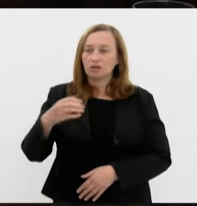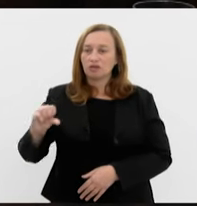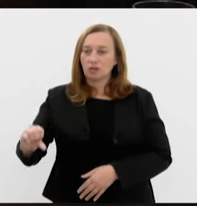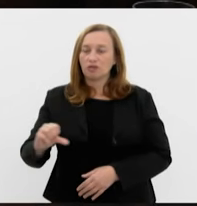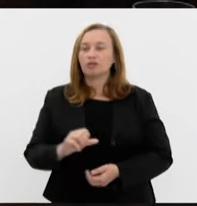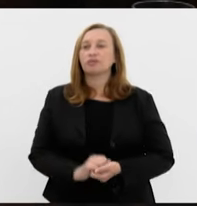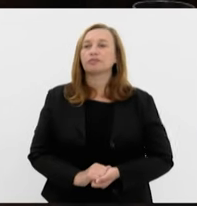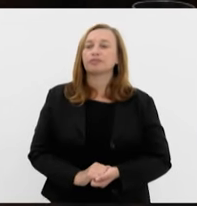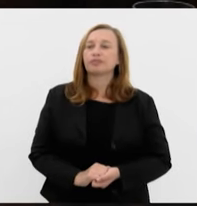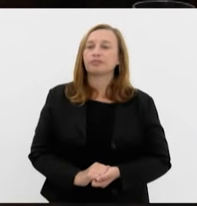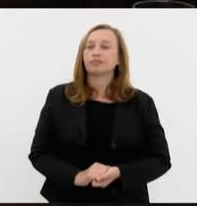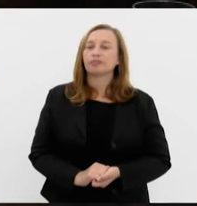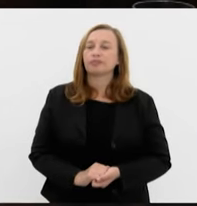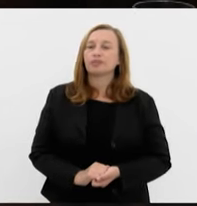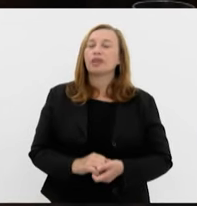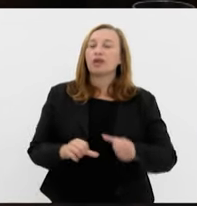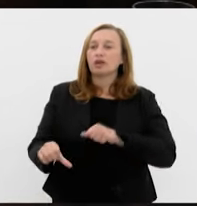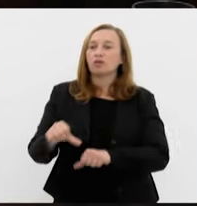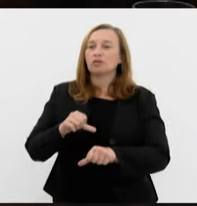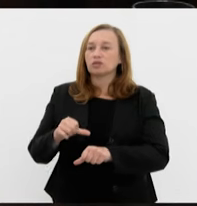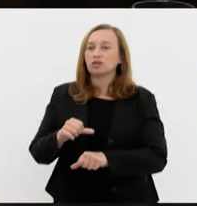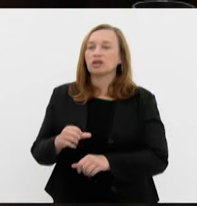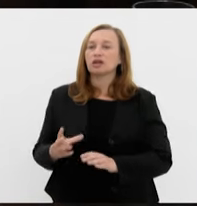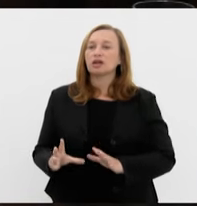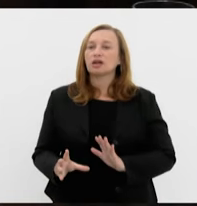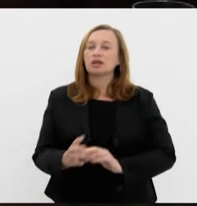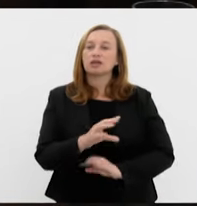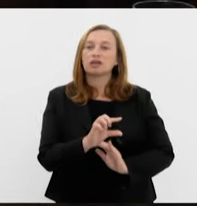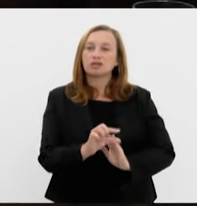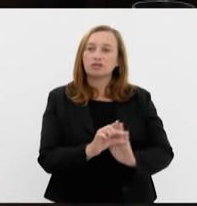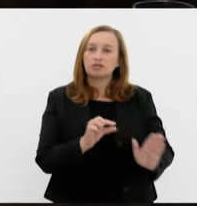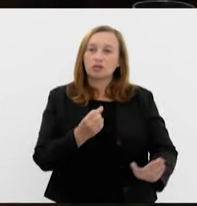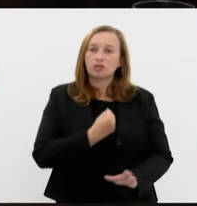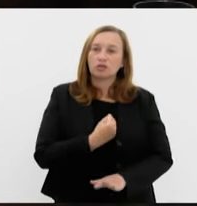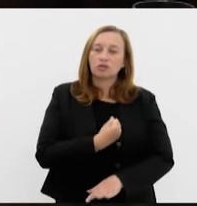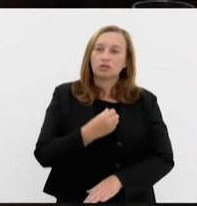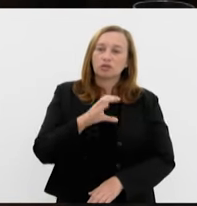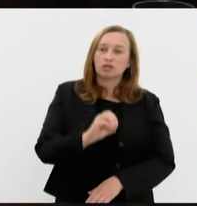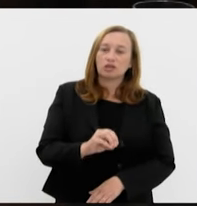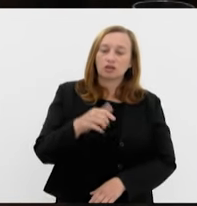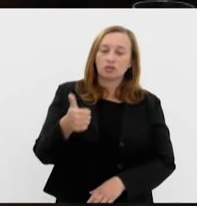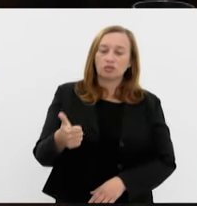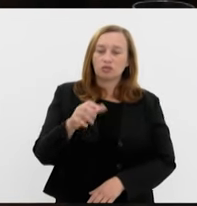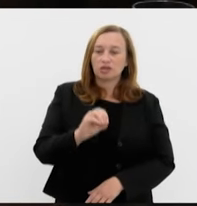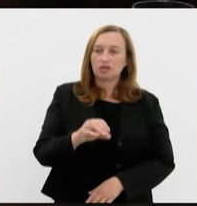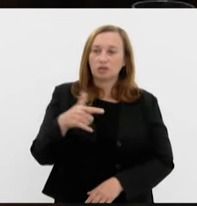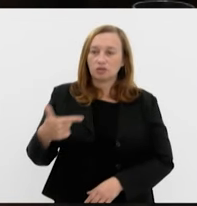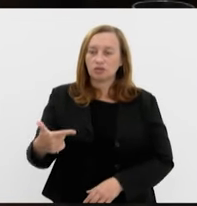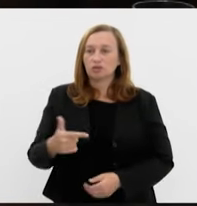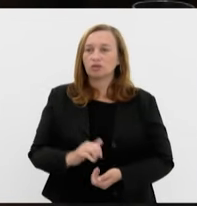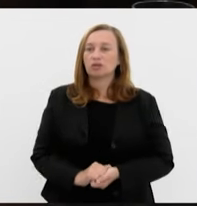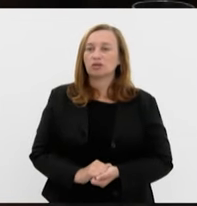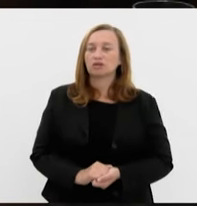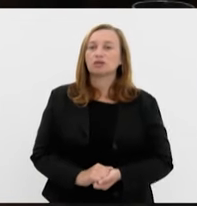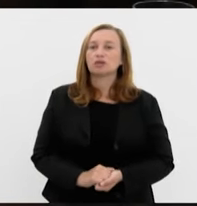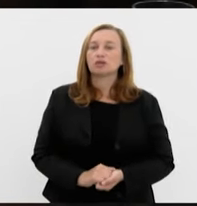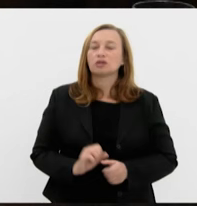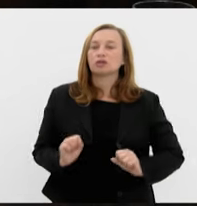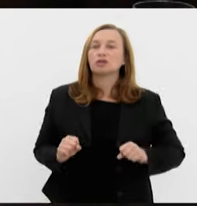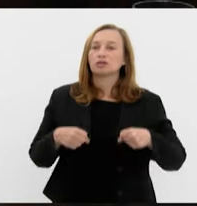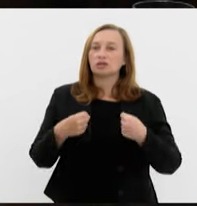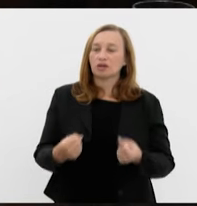09 eu contrário às emendas número 01 e 02 de Defesa do